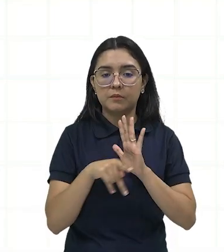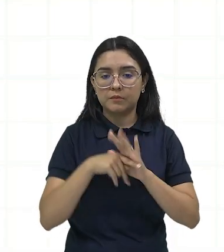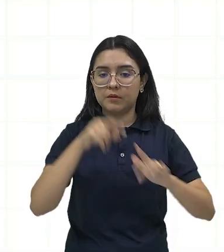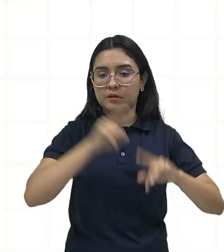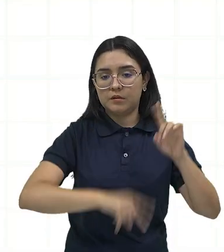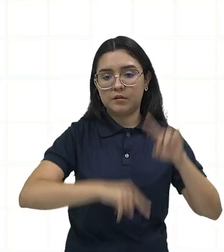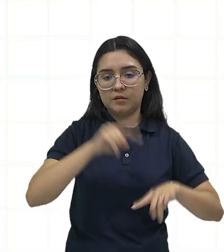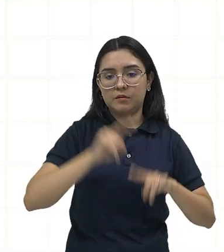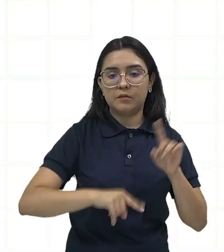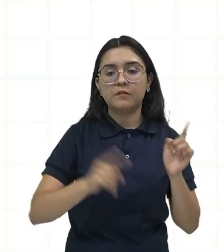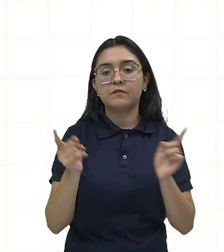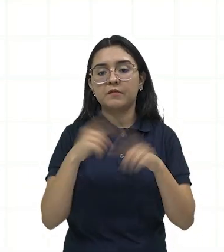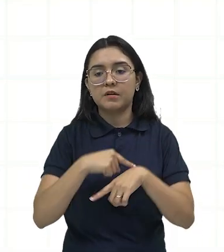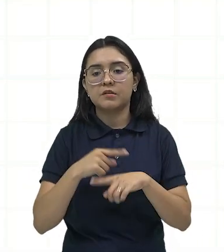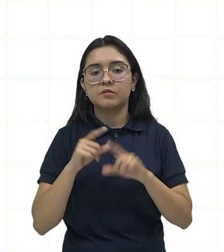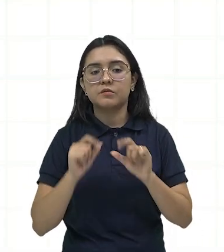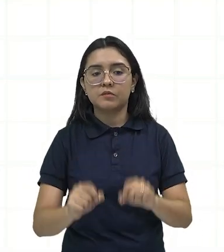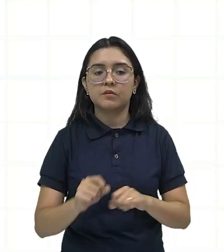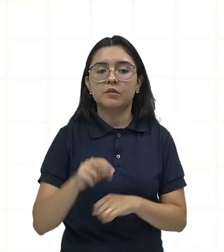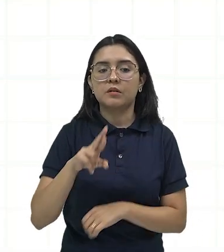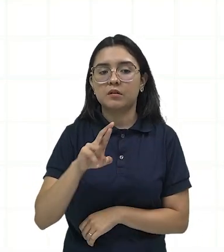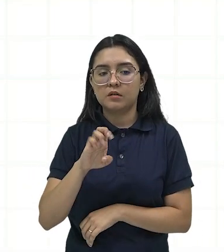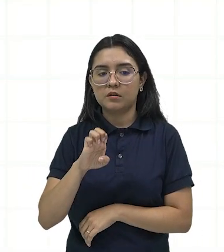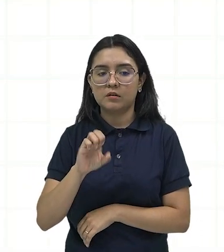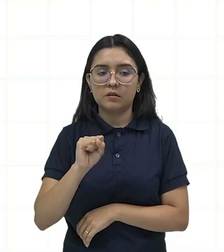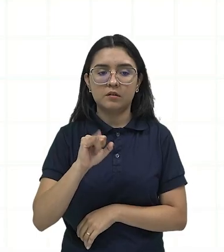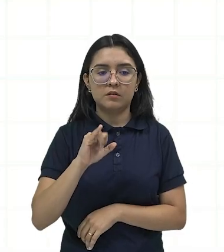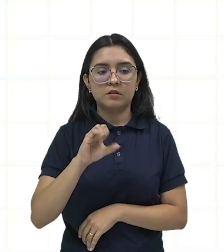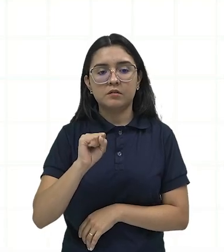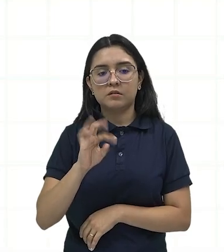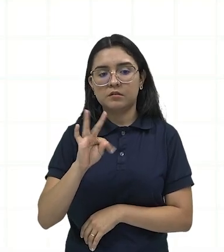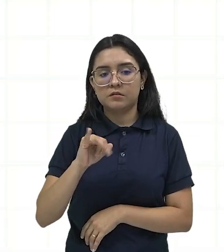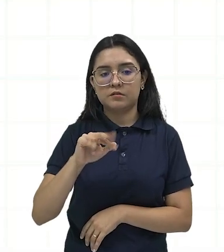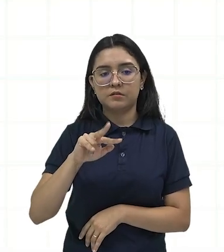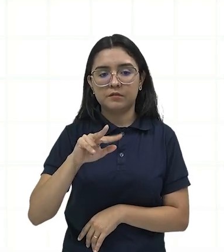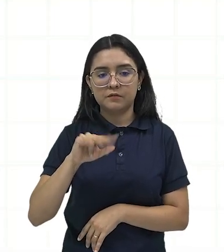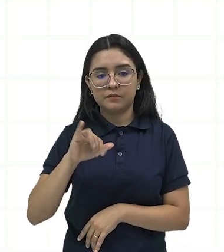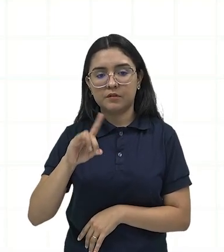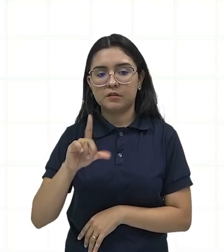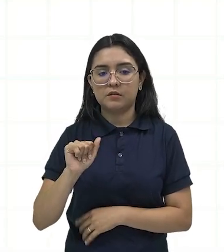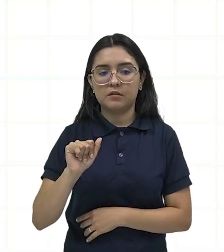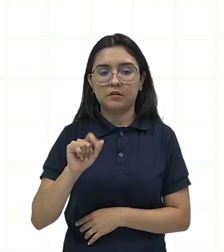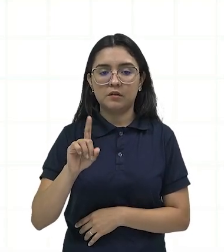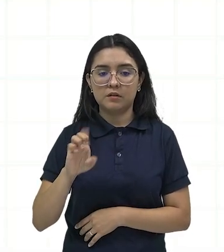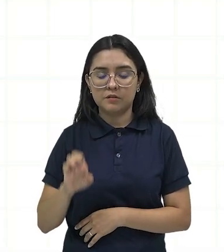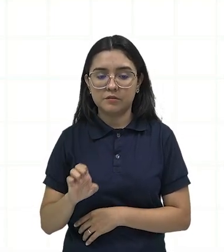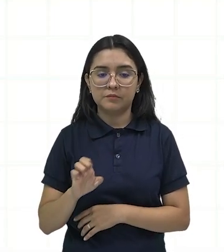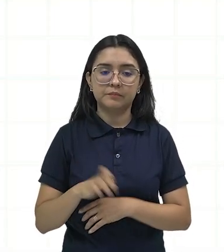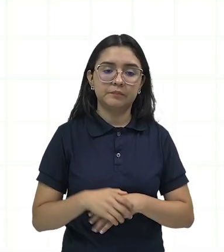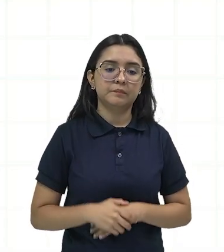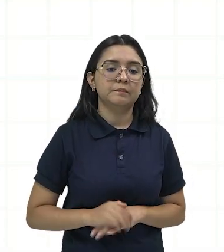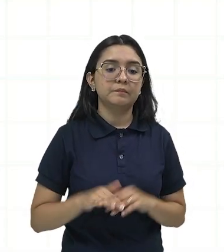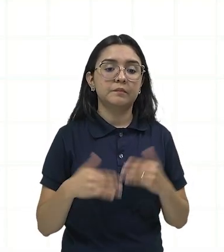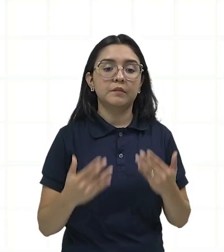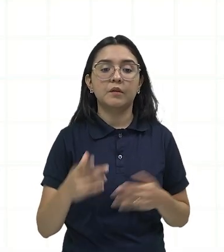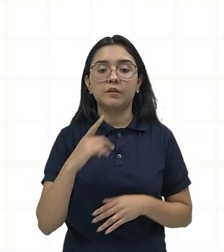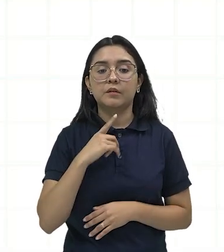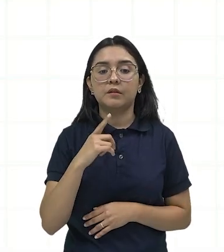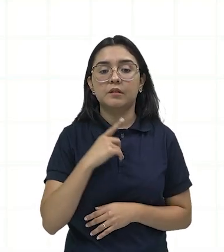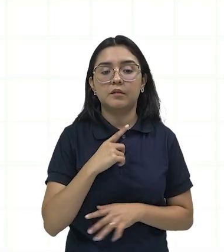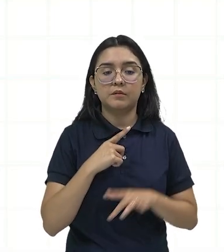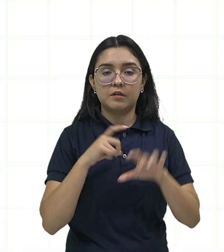resistividade, certo? Então, são inversamente proporcionais, né? Então, nós temos